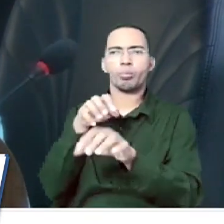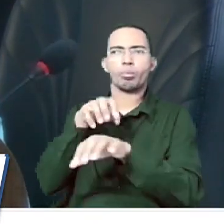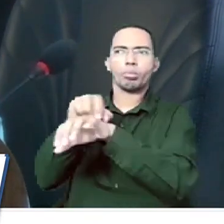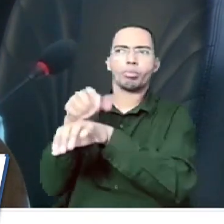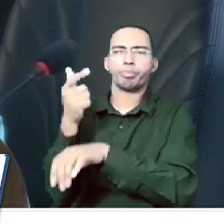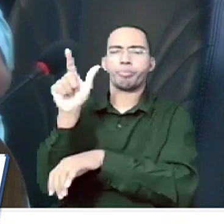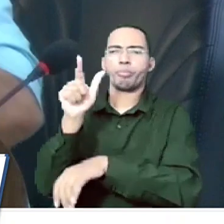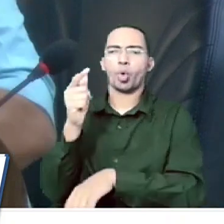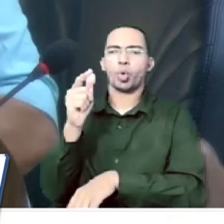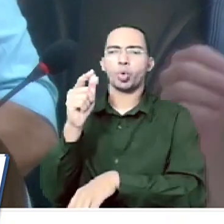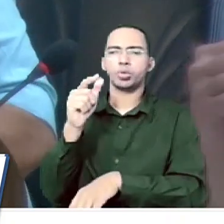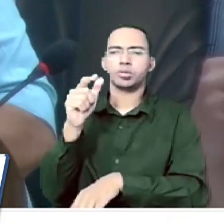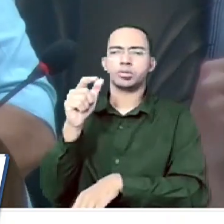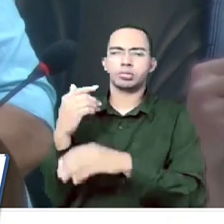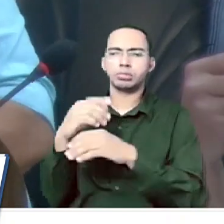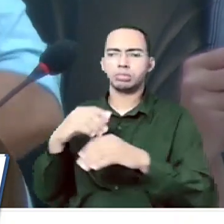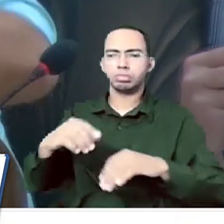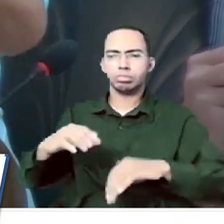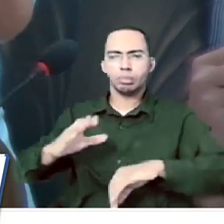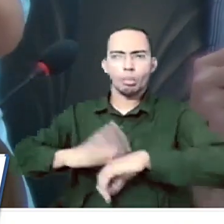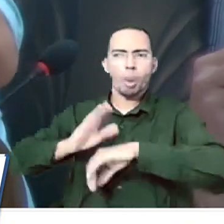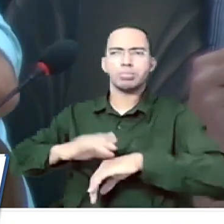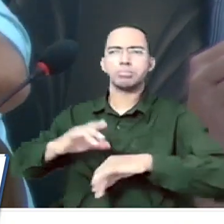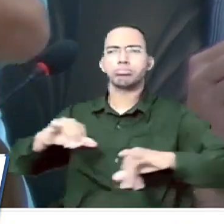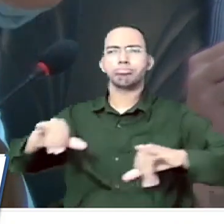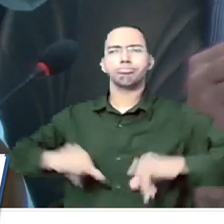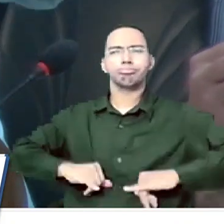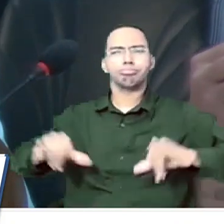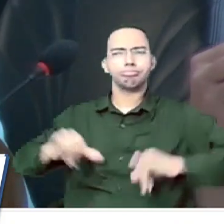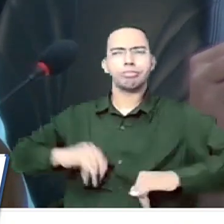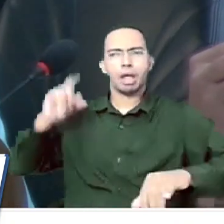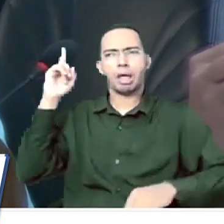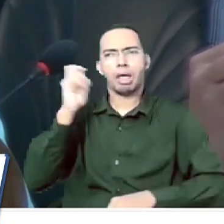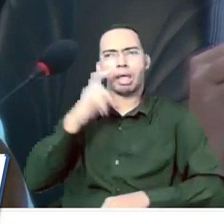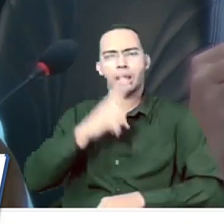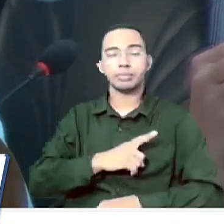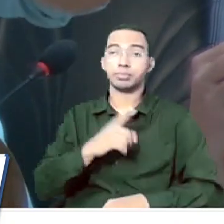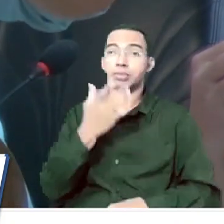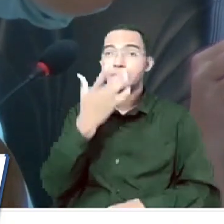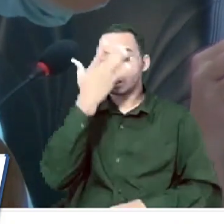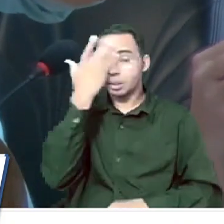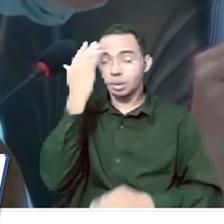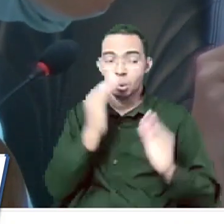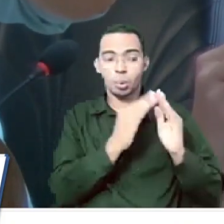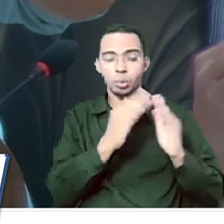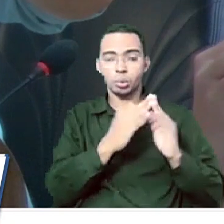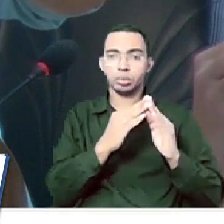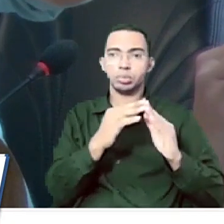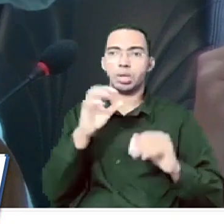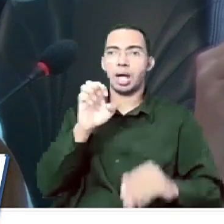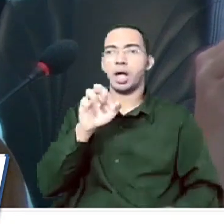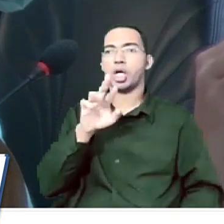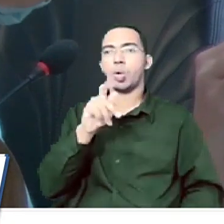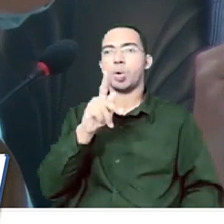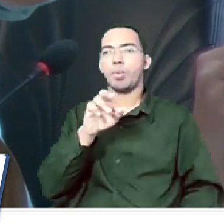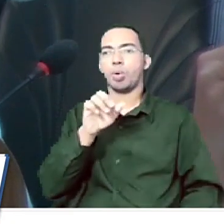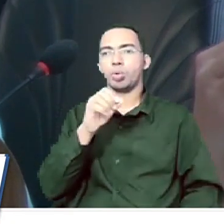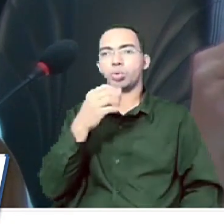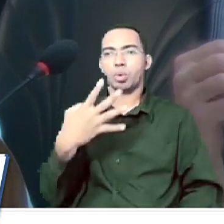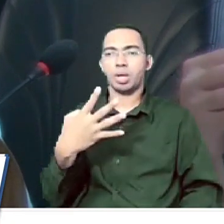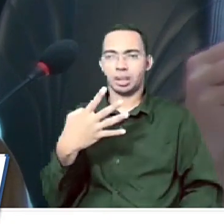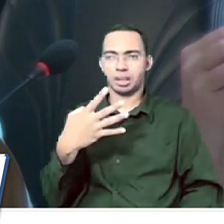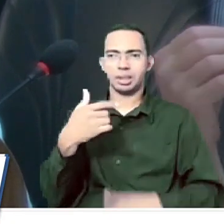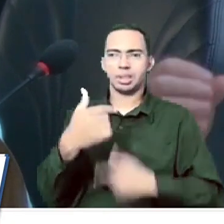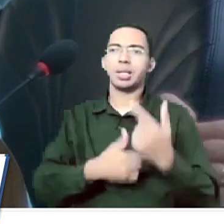há um sofrimento constante. Moradores que saem do aeroporto 4 para trabalhar, e quando